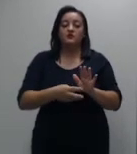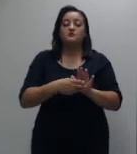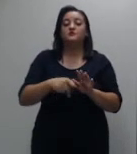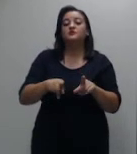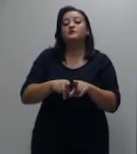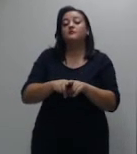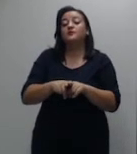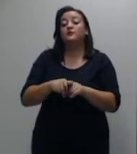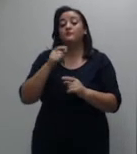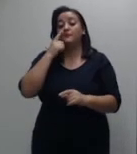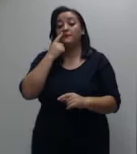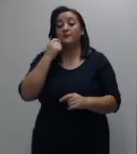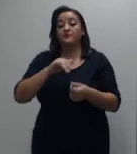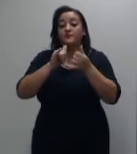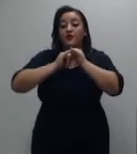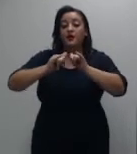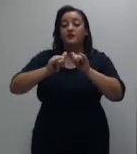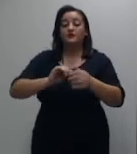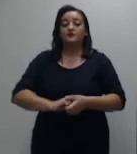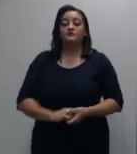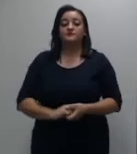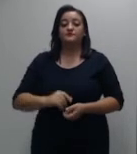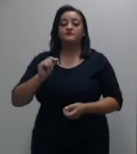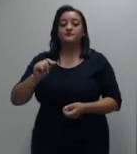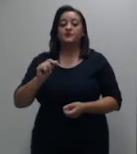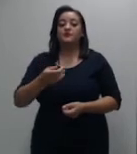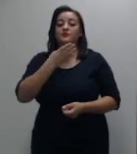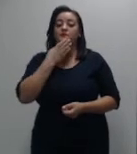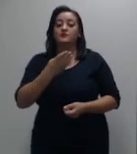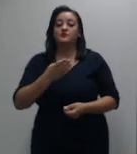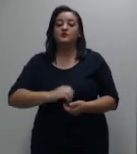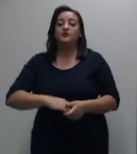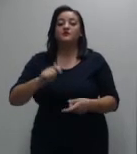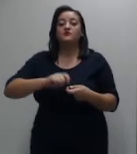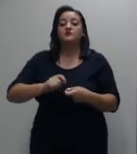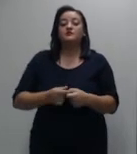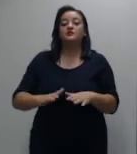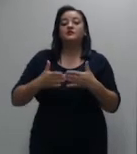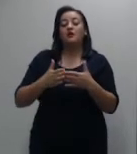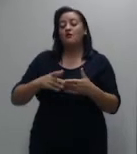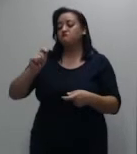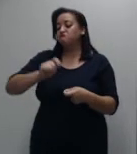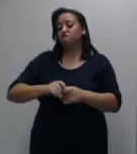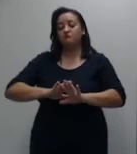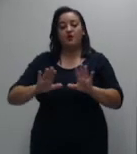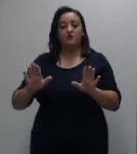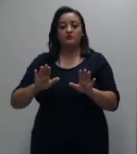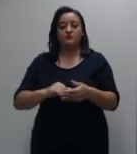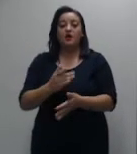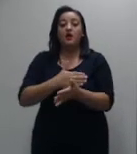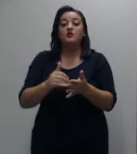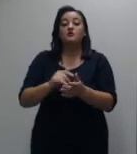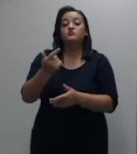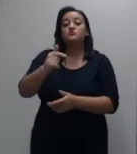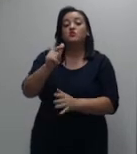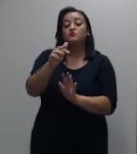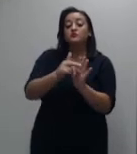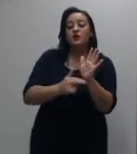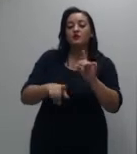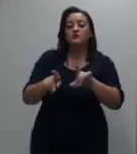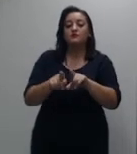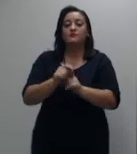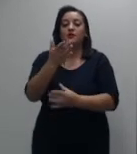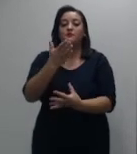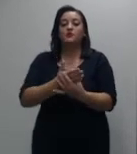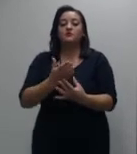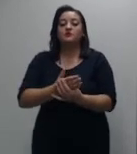e a declaração que me pediram fazer portanto a feito em todos os outros aspectos a só